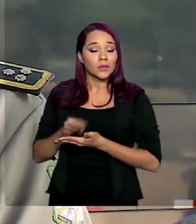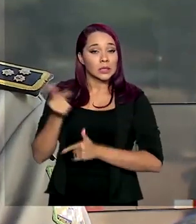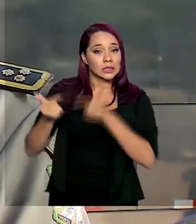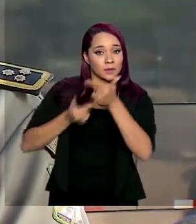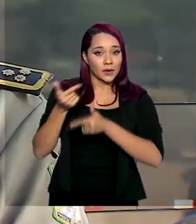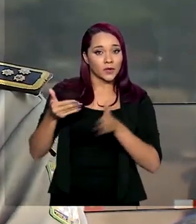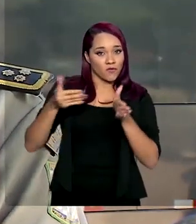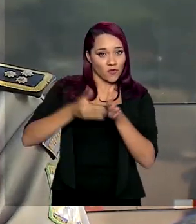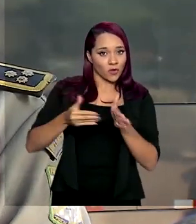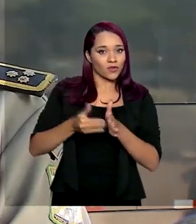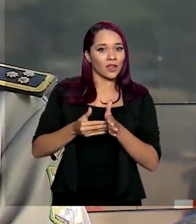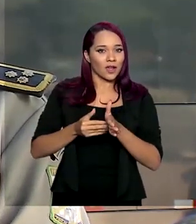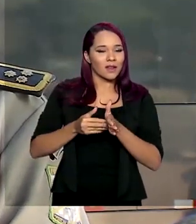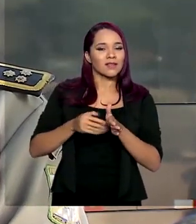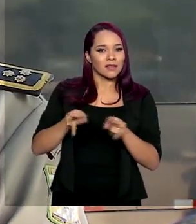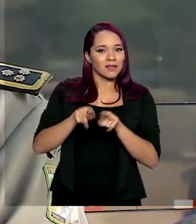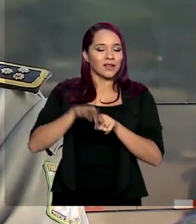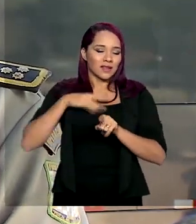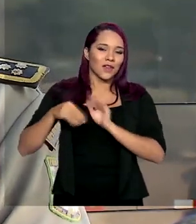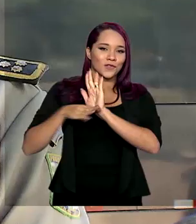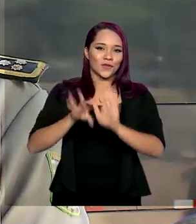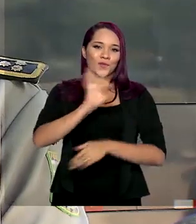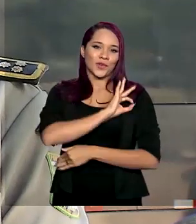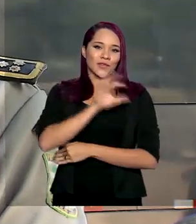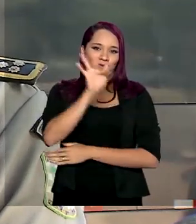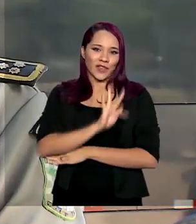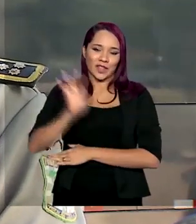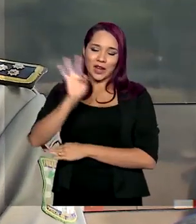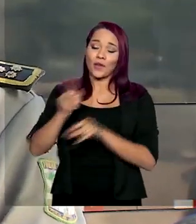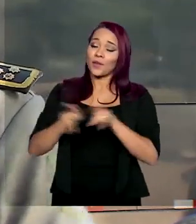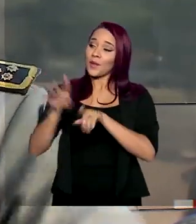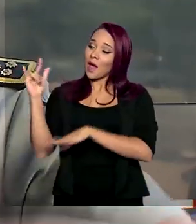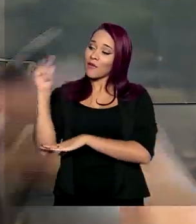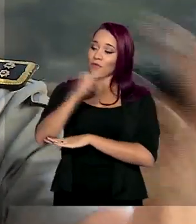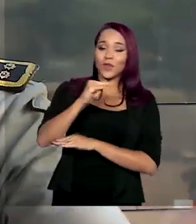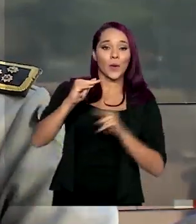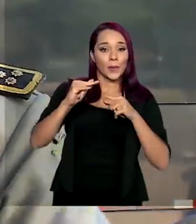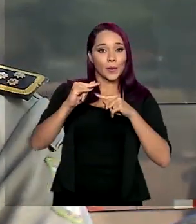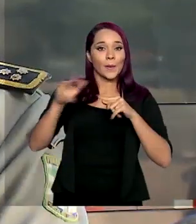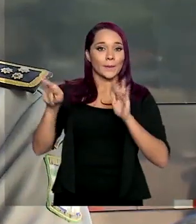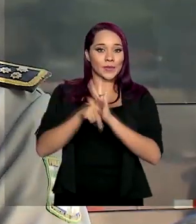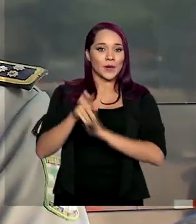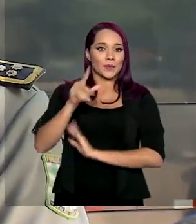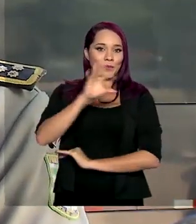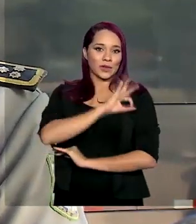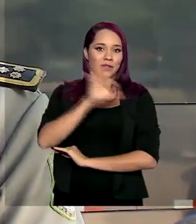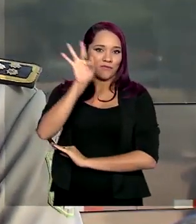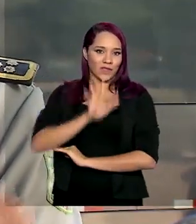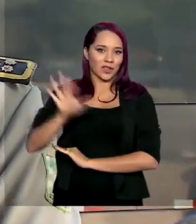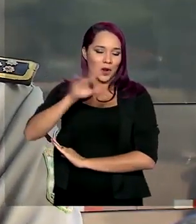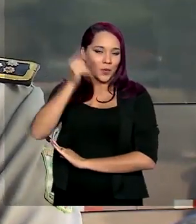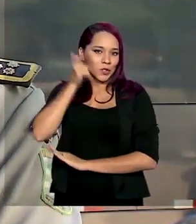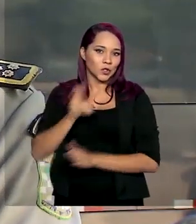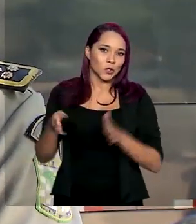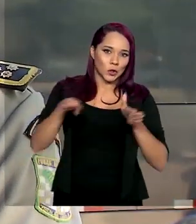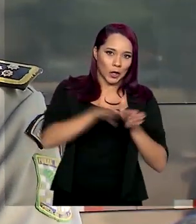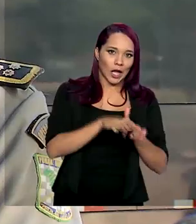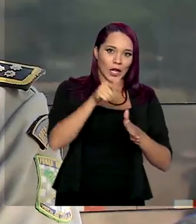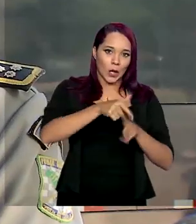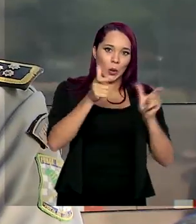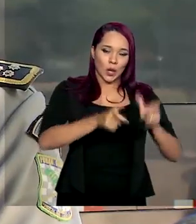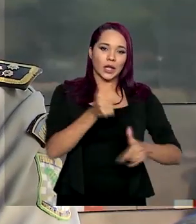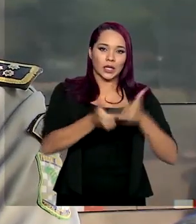de fronteira, a vai contar com a ajuda da Polícia Federal, com os aviões da Polícia Federal, para fazer chegar esses equipamentos nas nossas operações